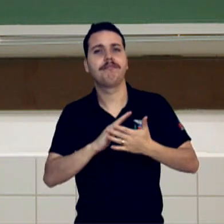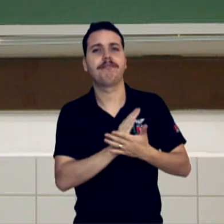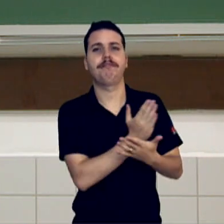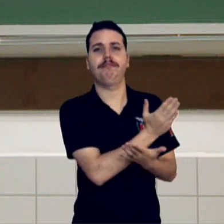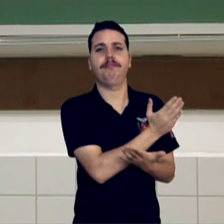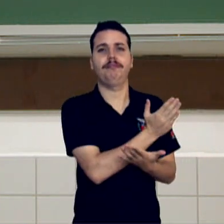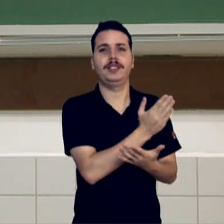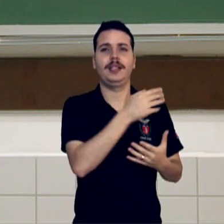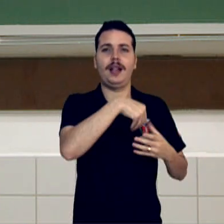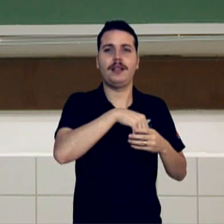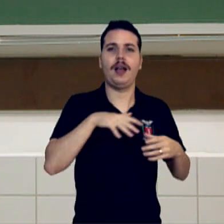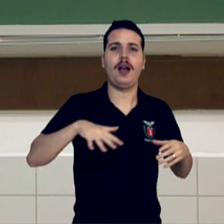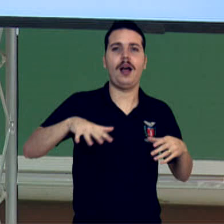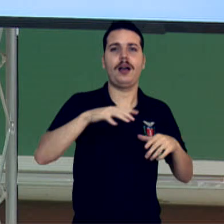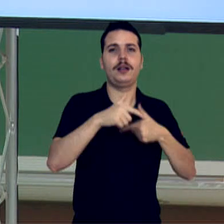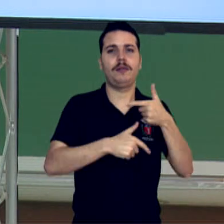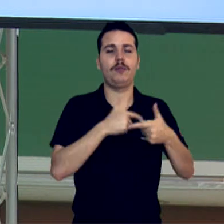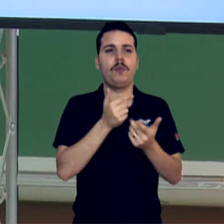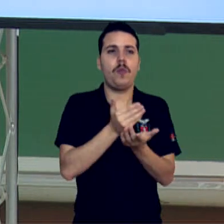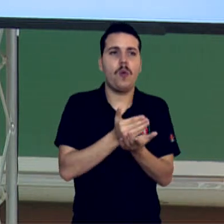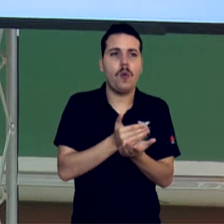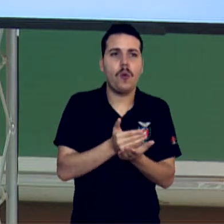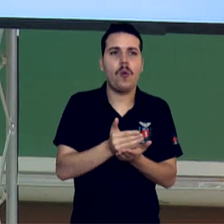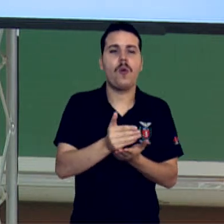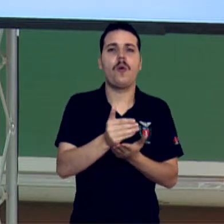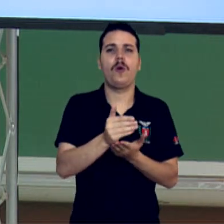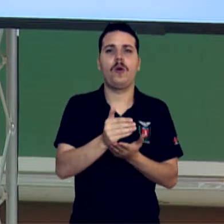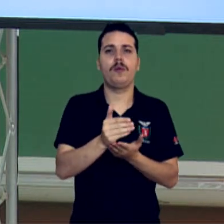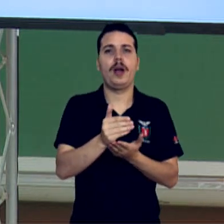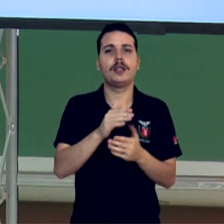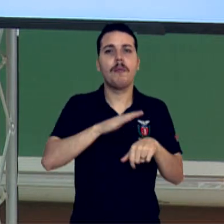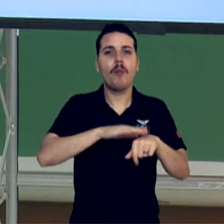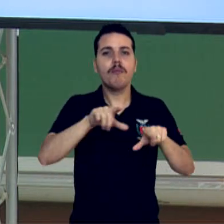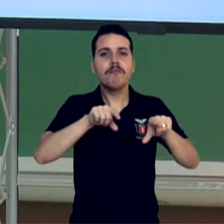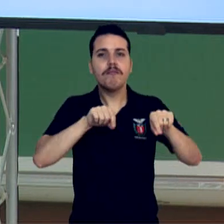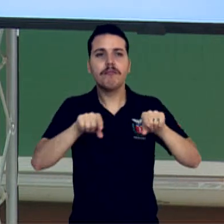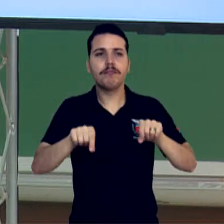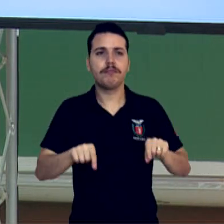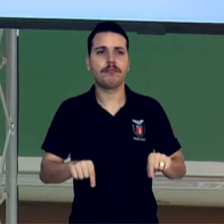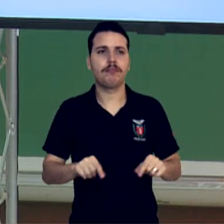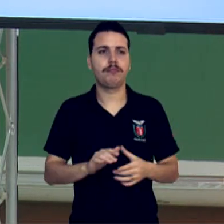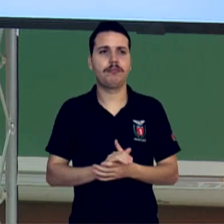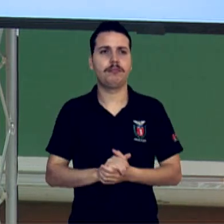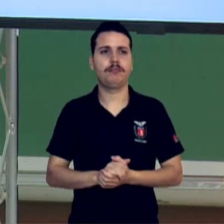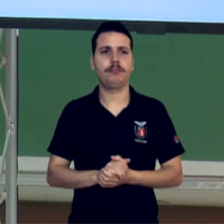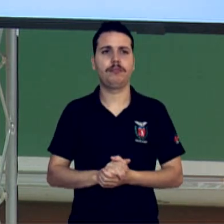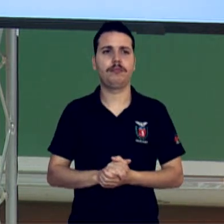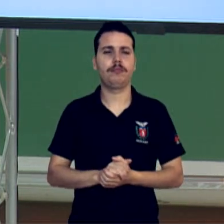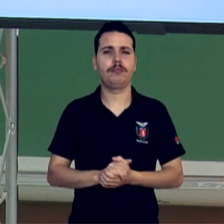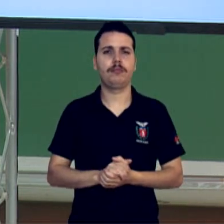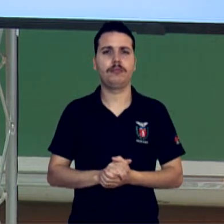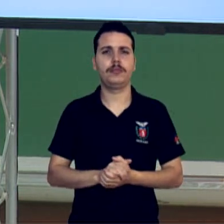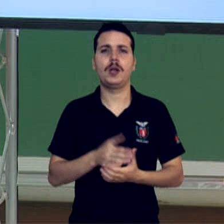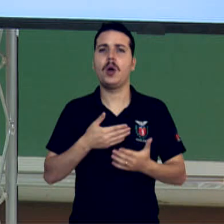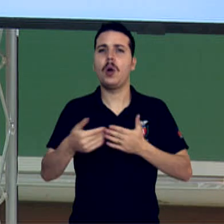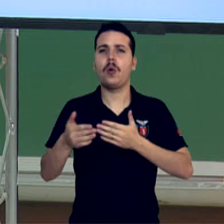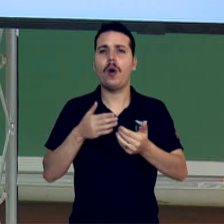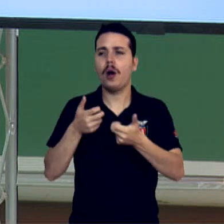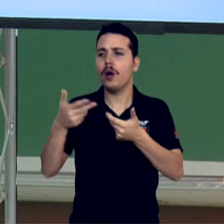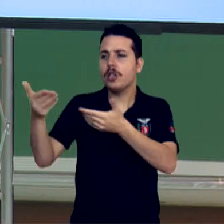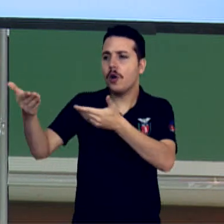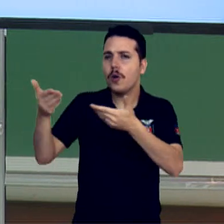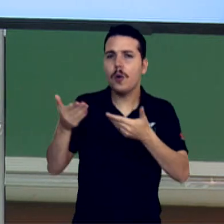no ambiente de trabalho. E isso começa na sua seleção. Então, qualquer tipo de convite,